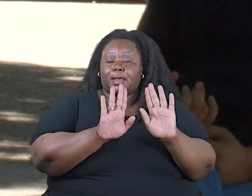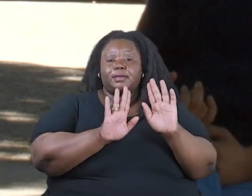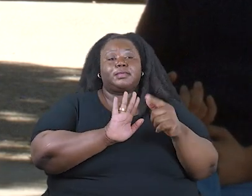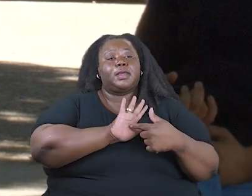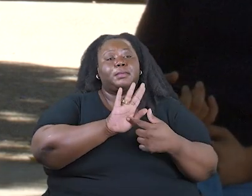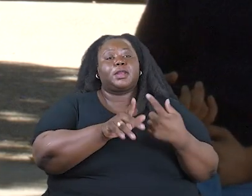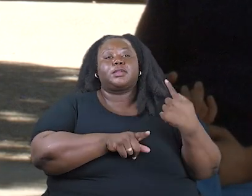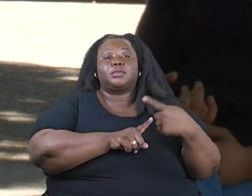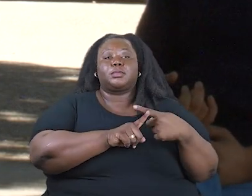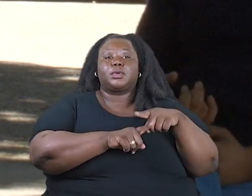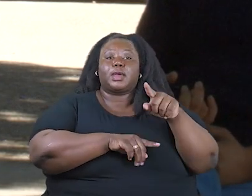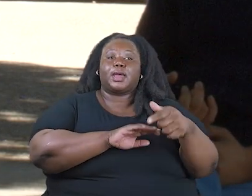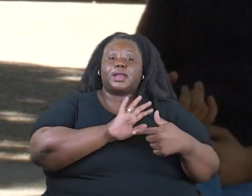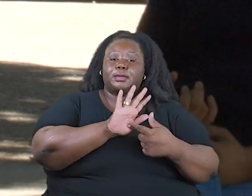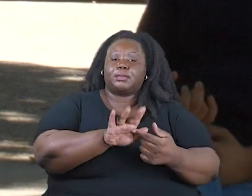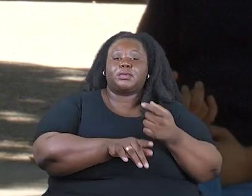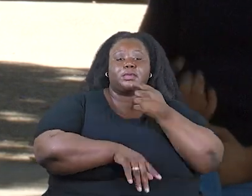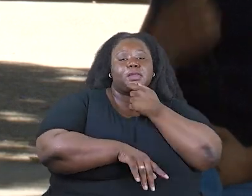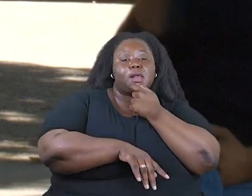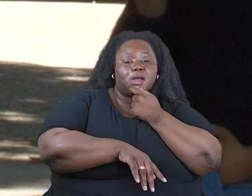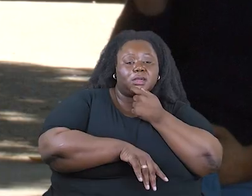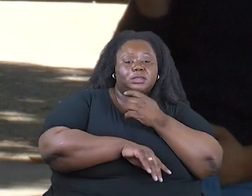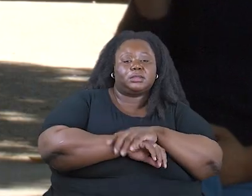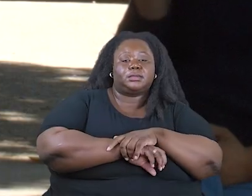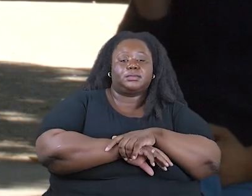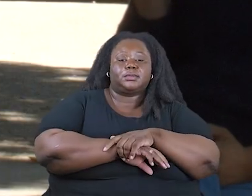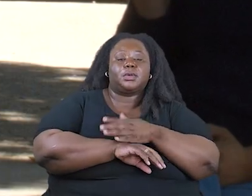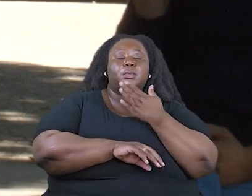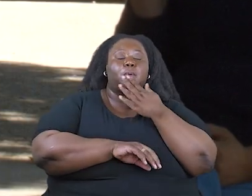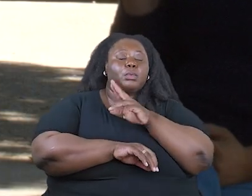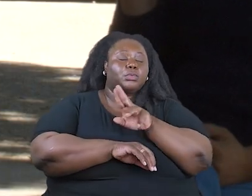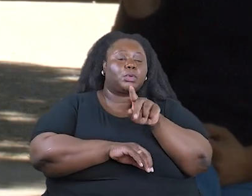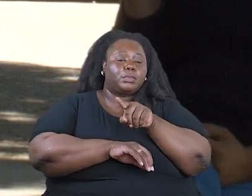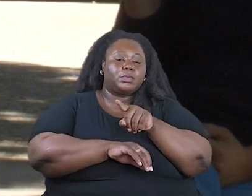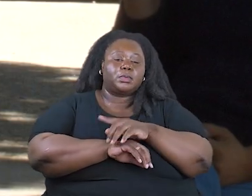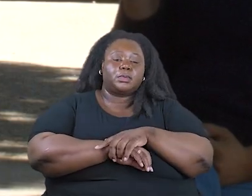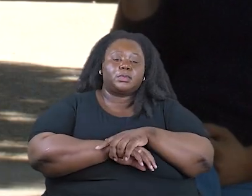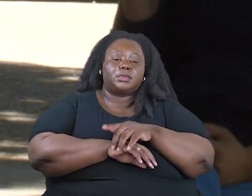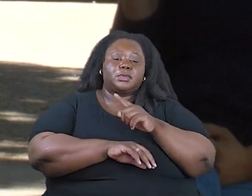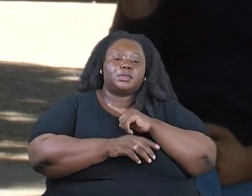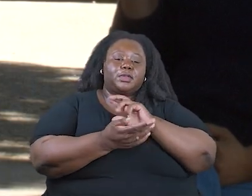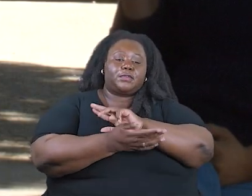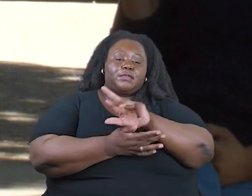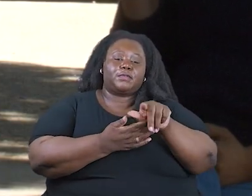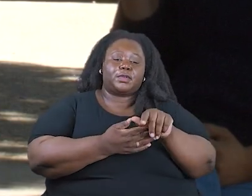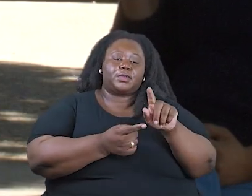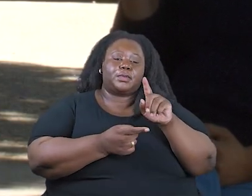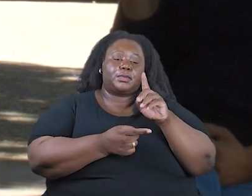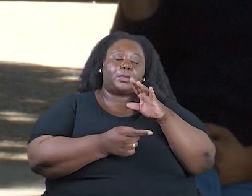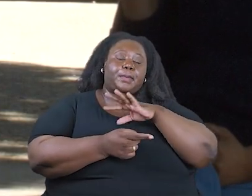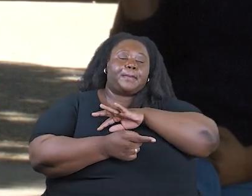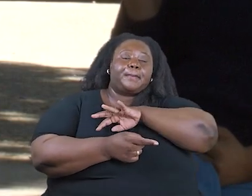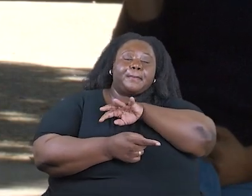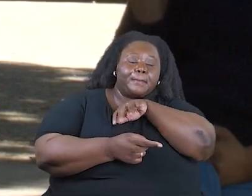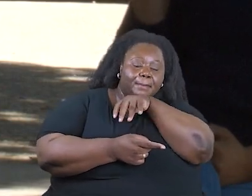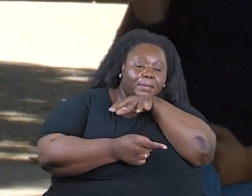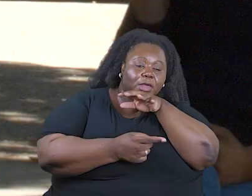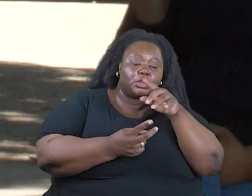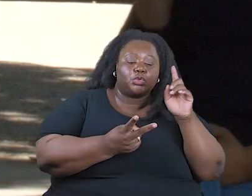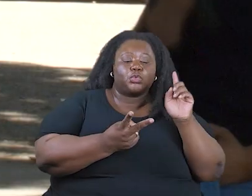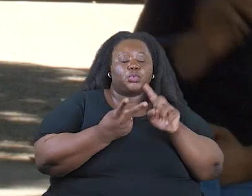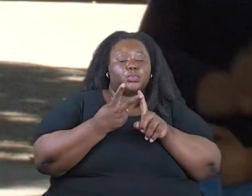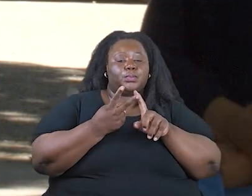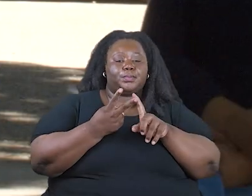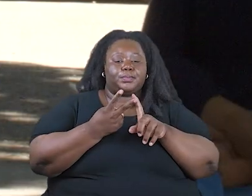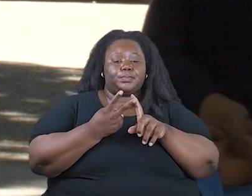aparece nesse livro porque ela expôs na Inglaterra. E qual que é a obra, Mi, dela? Tem vários. Os Bichos foram editados como